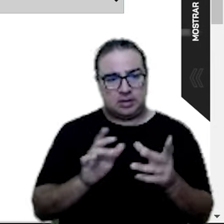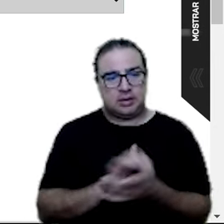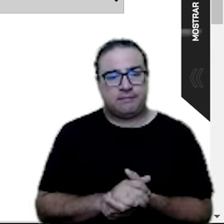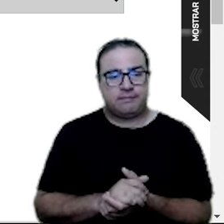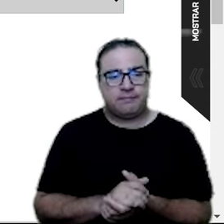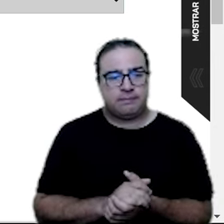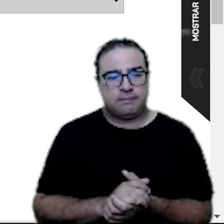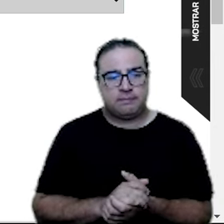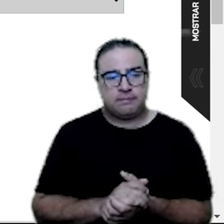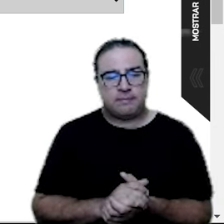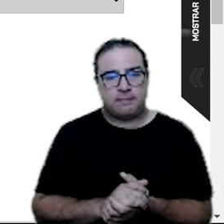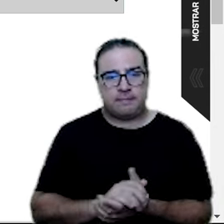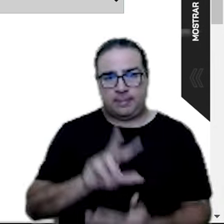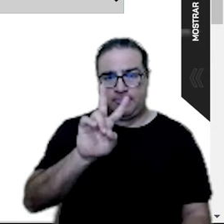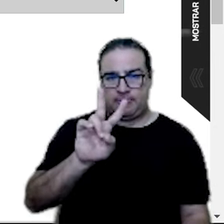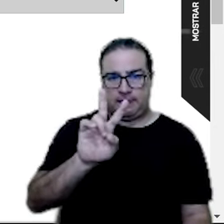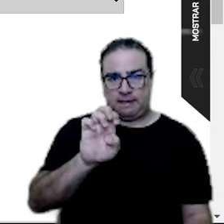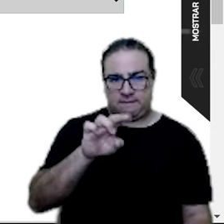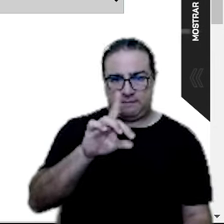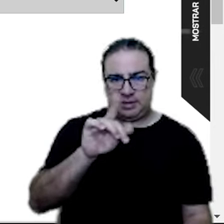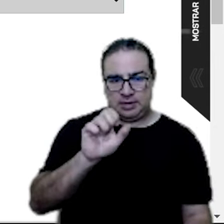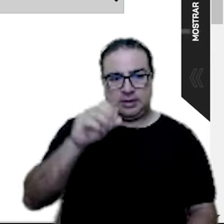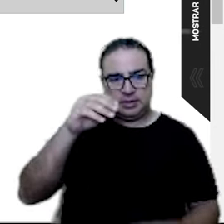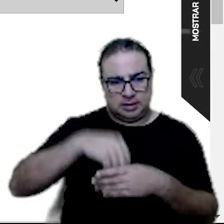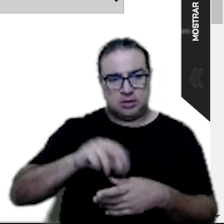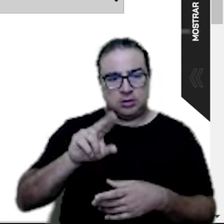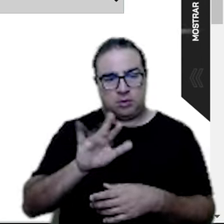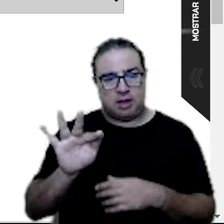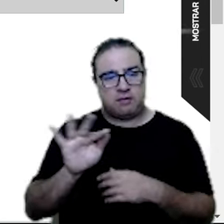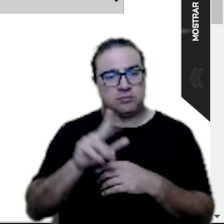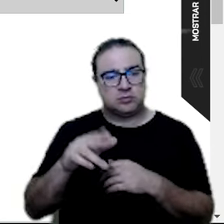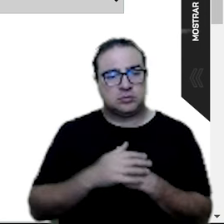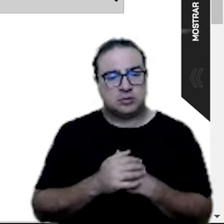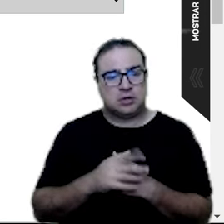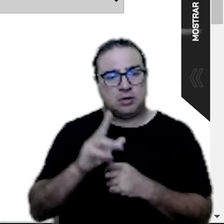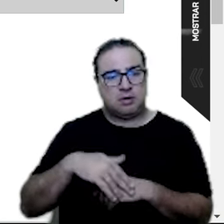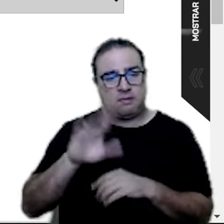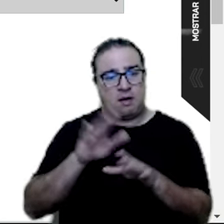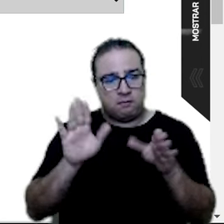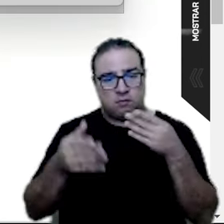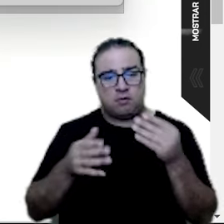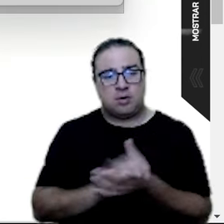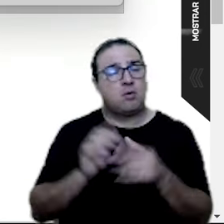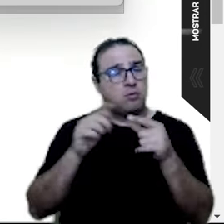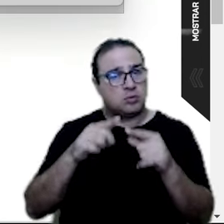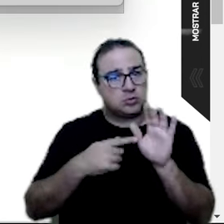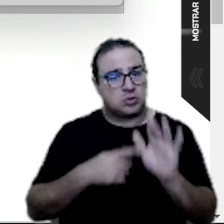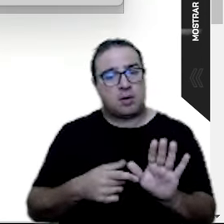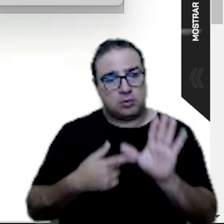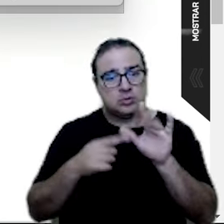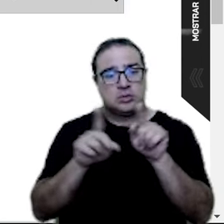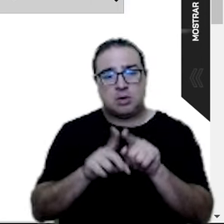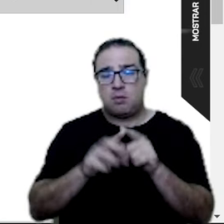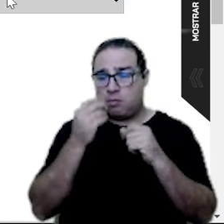venda de de vendas e dentro da mesma UEF como é muito mais específico vale a pena